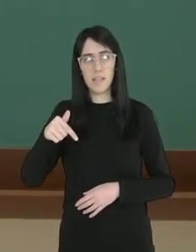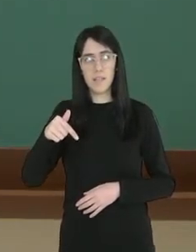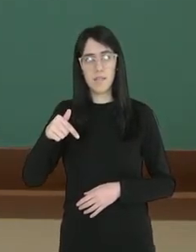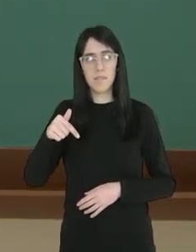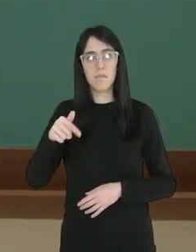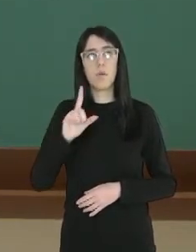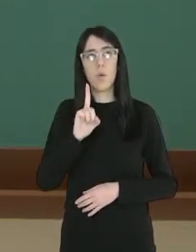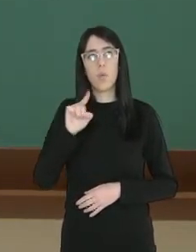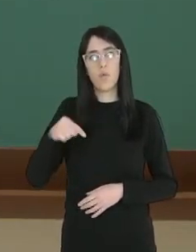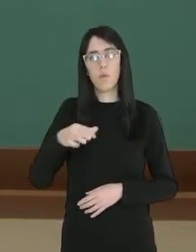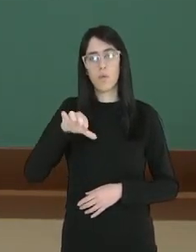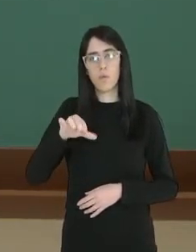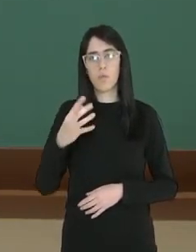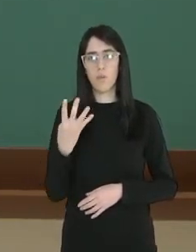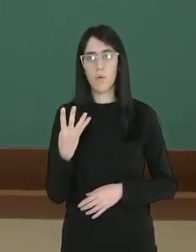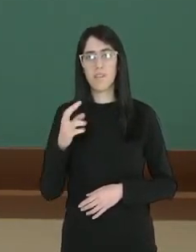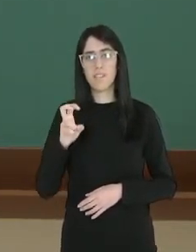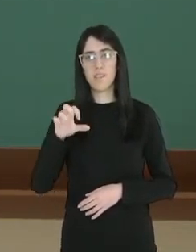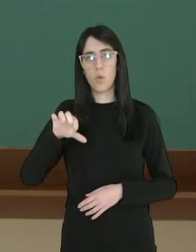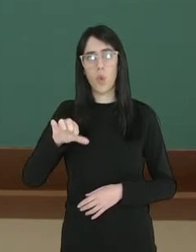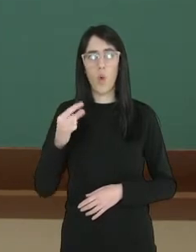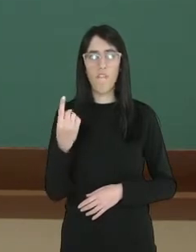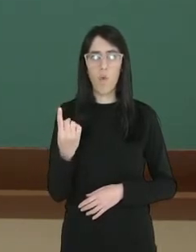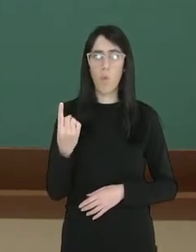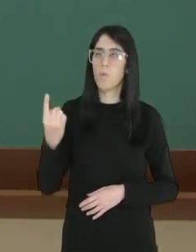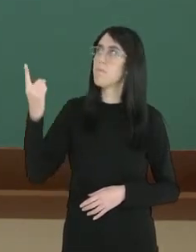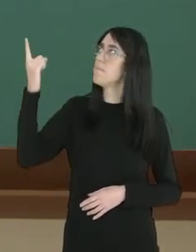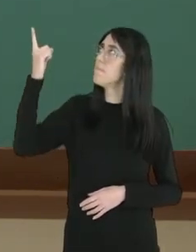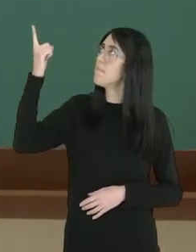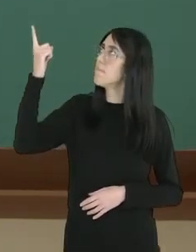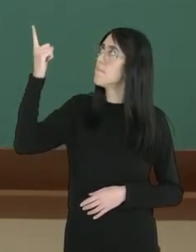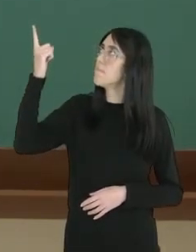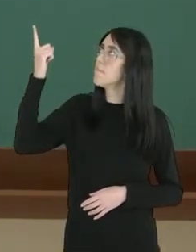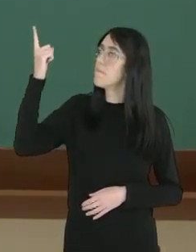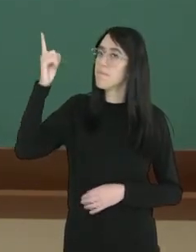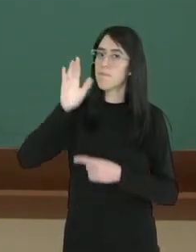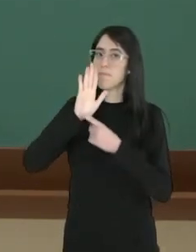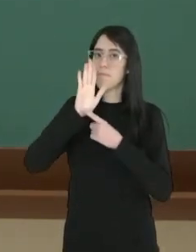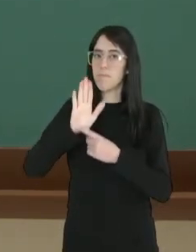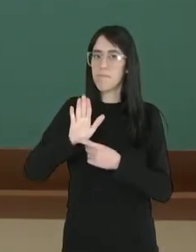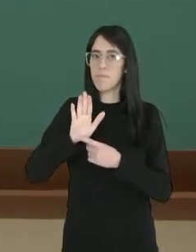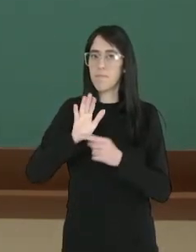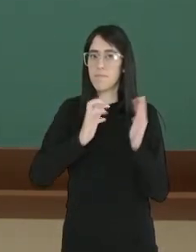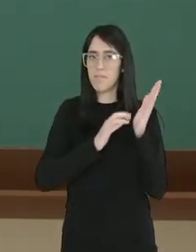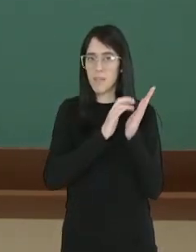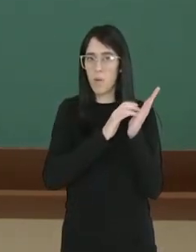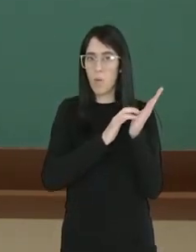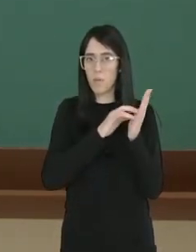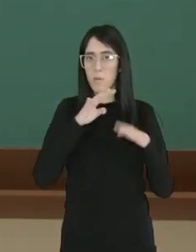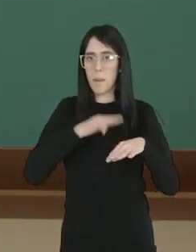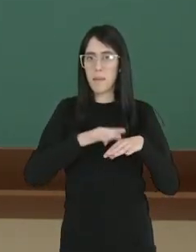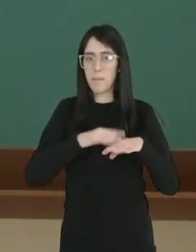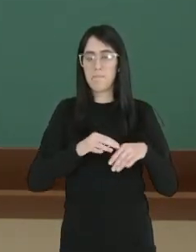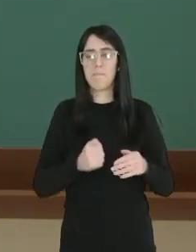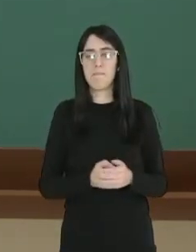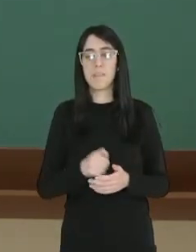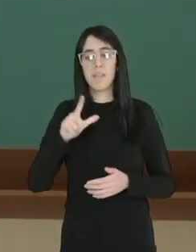1,94591. Então, está aqui mostrado na calculadora ln de 7 e o valor que aparece. ln de 2,